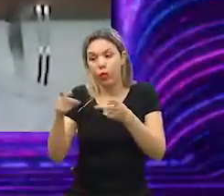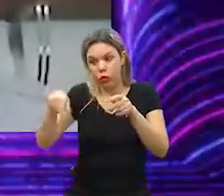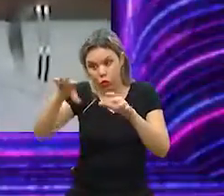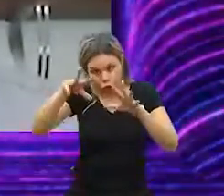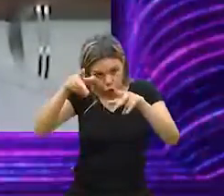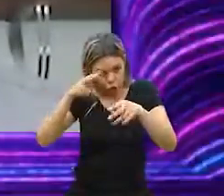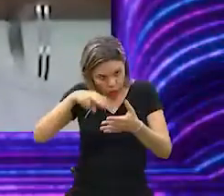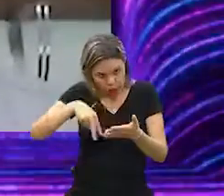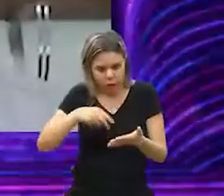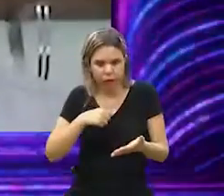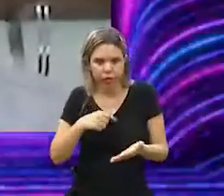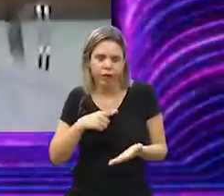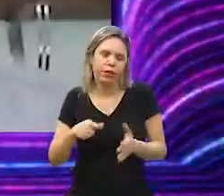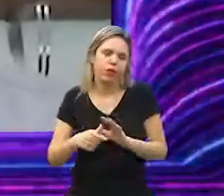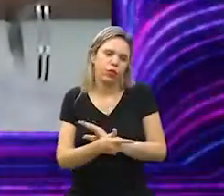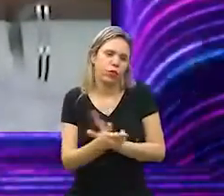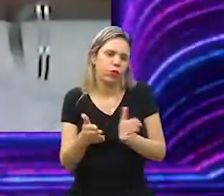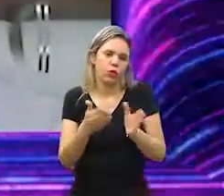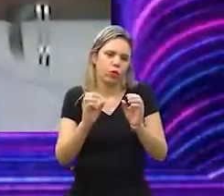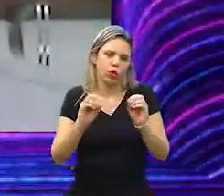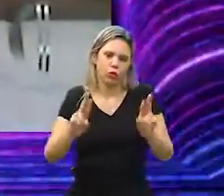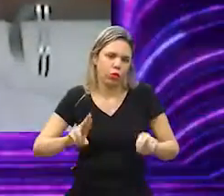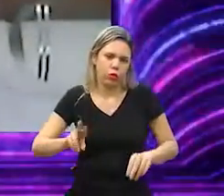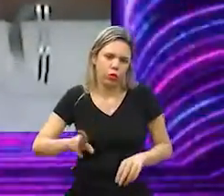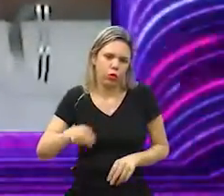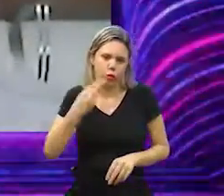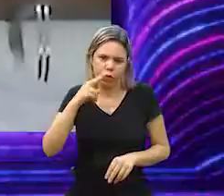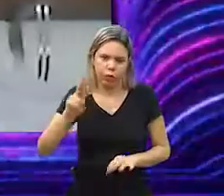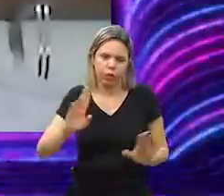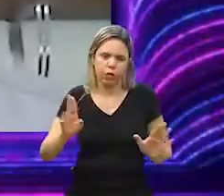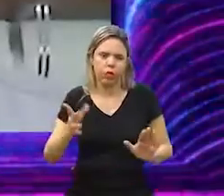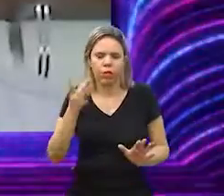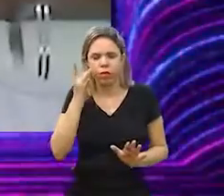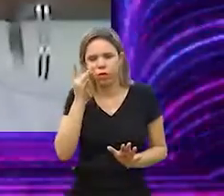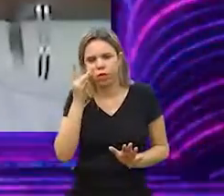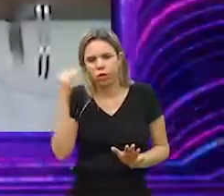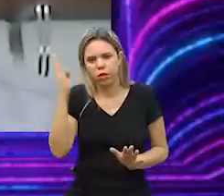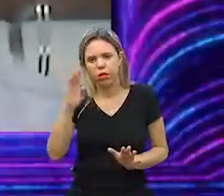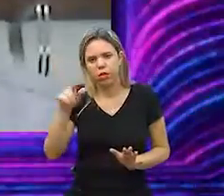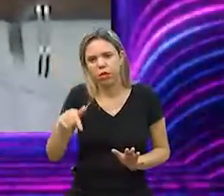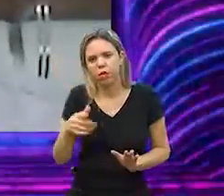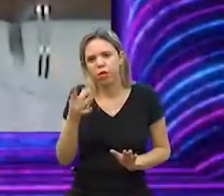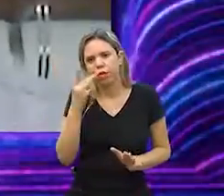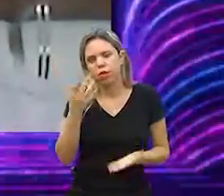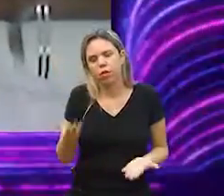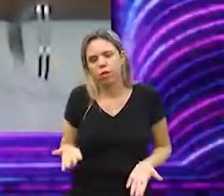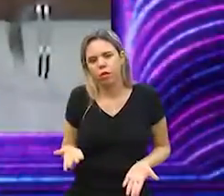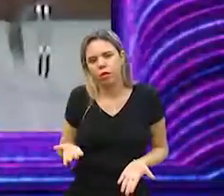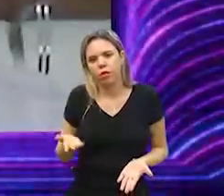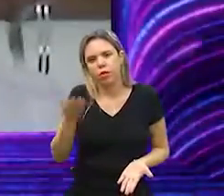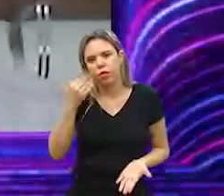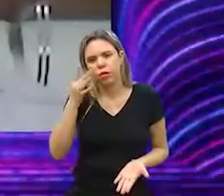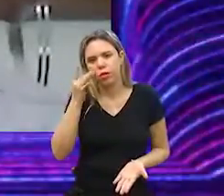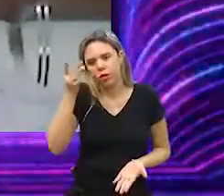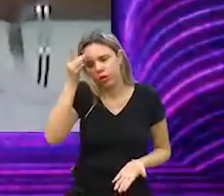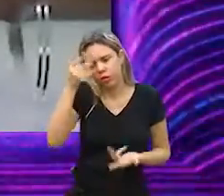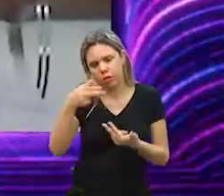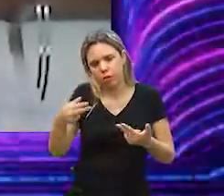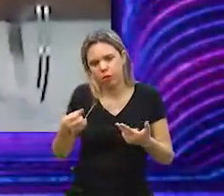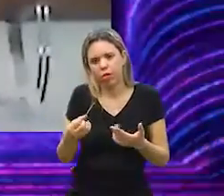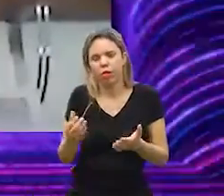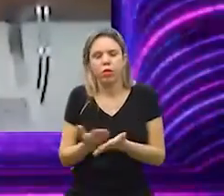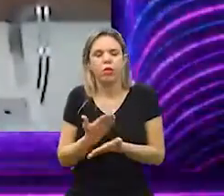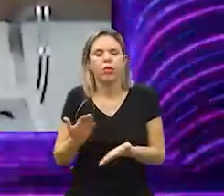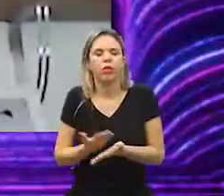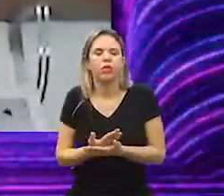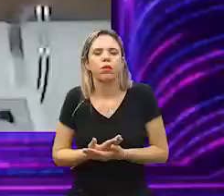a lerem. No Fundo do Rio não é um livro sobre nazismo, né? Então a questão da presença nazista no Brasil está presente, ela catalisa alguns fatos que acontecem no